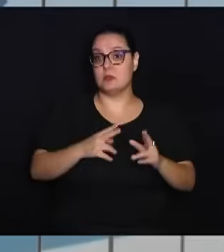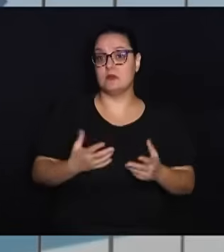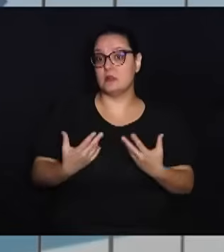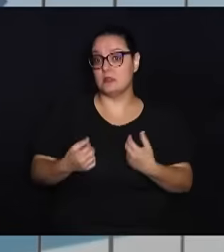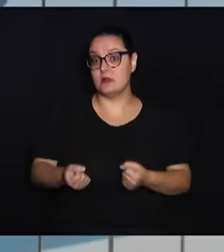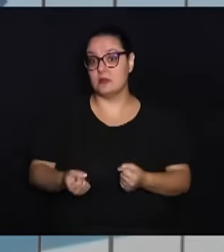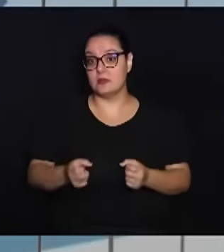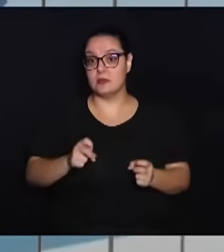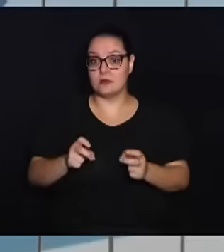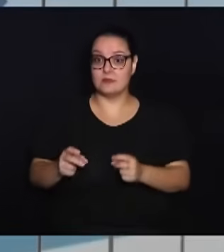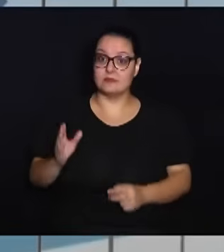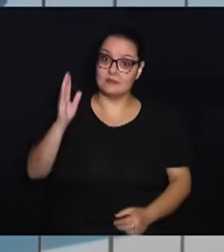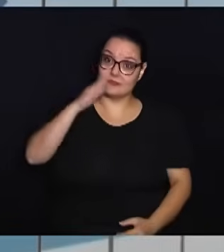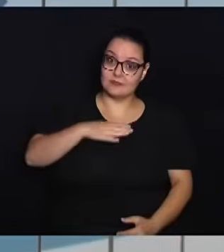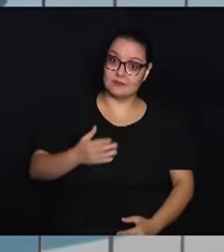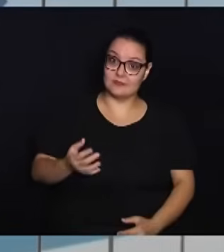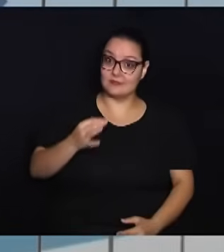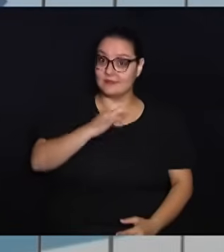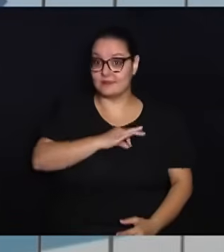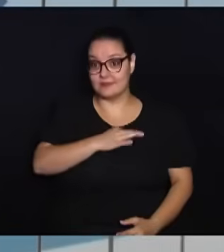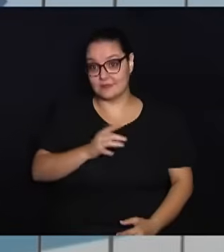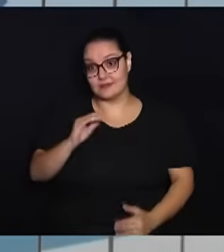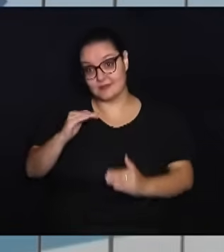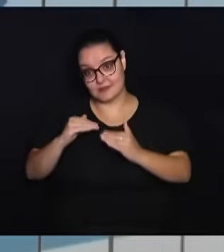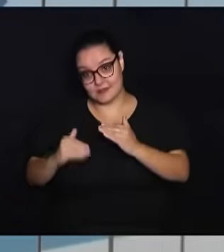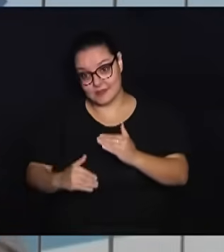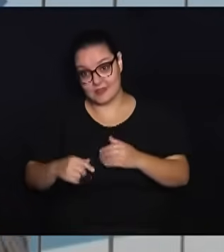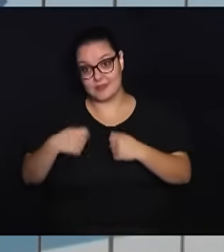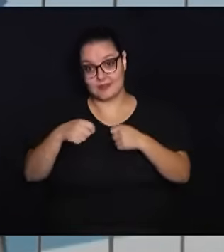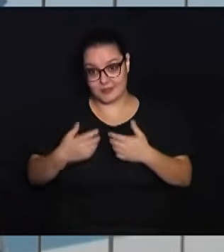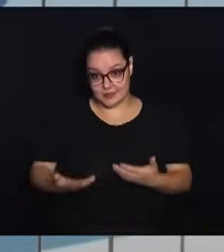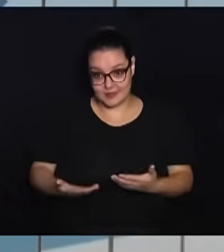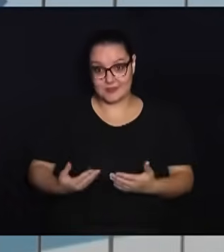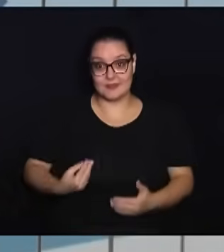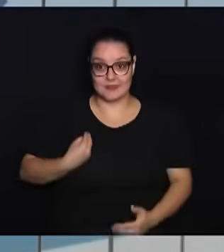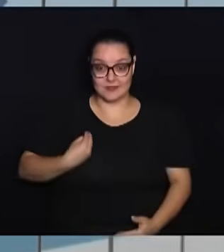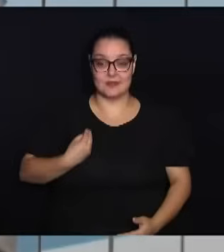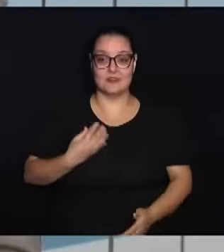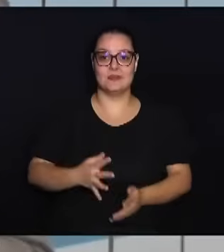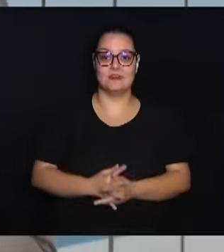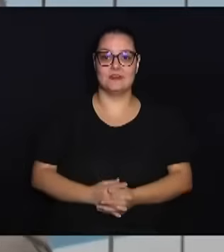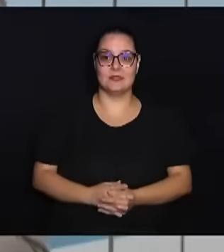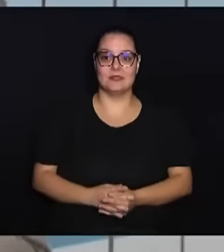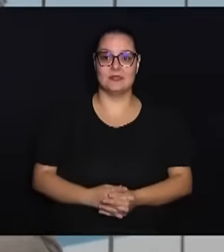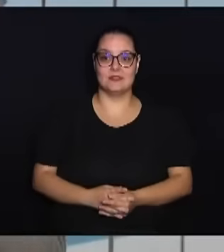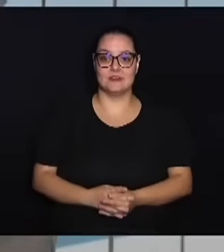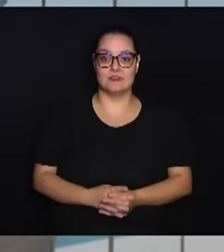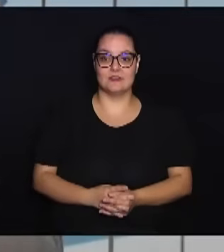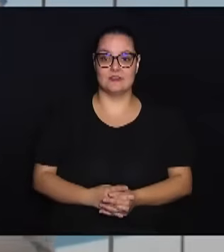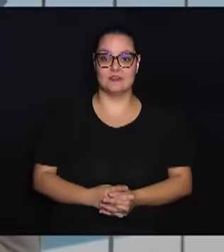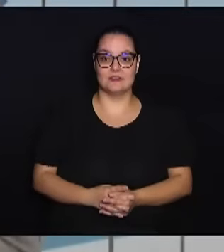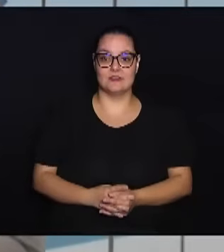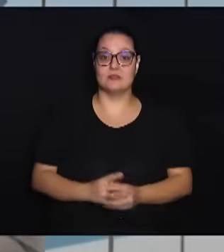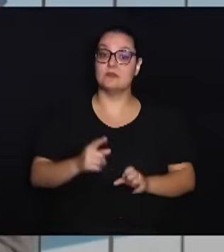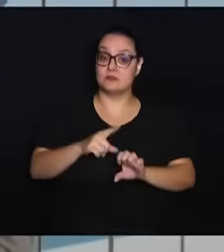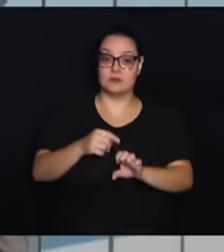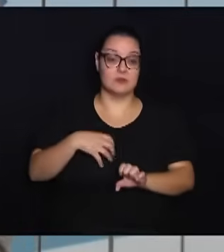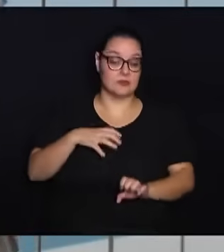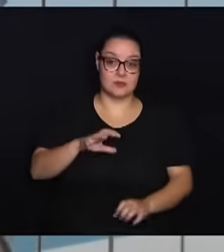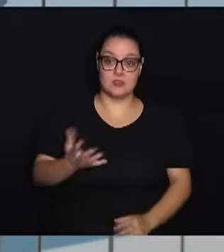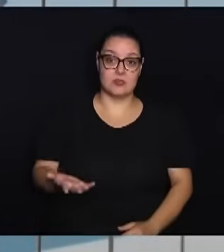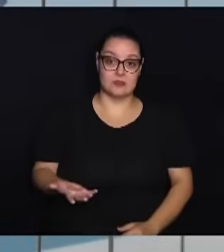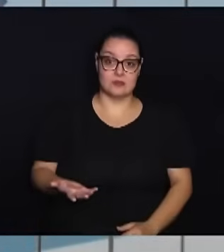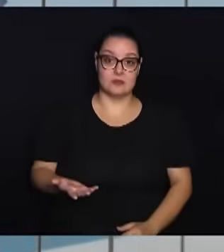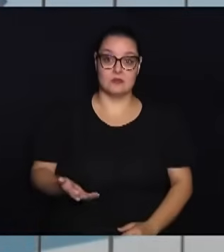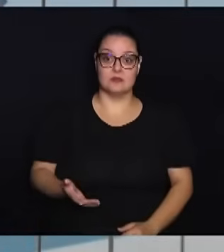Quando eu vendia mal, não ganhava abaixo do que eu precisava para viver. Então, assim, e o empreendedor é isso, o empreendedor